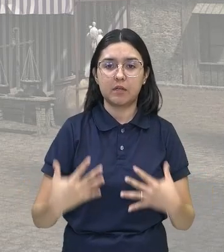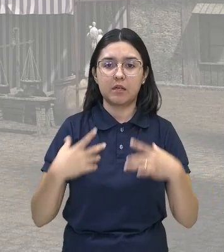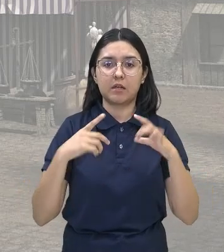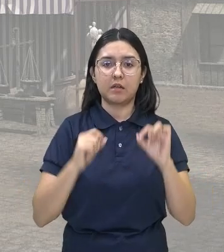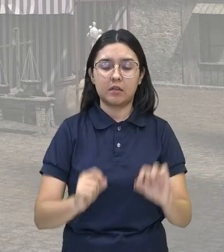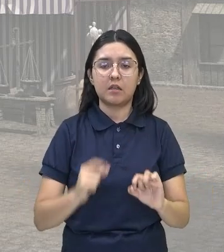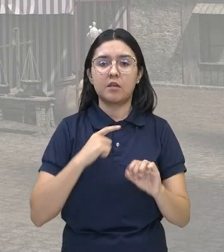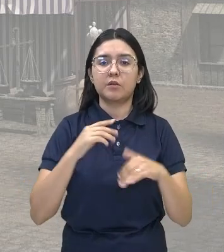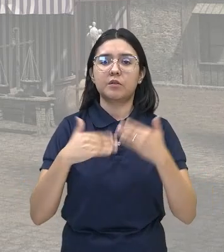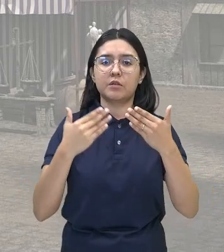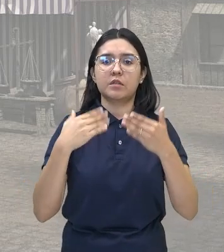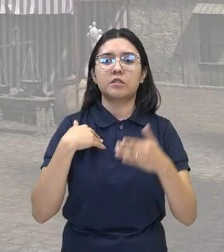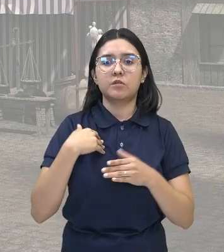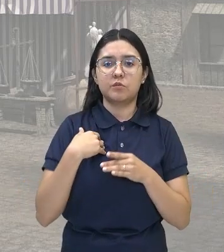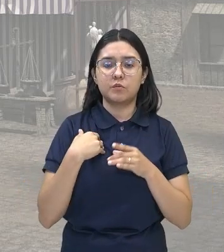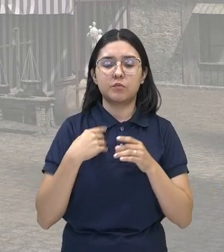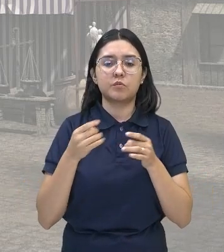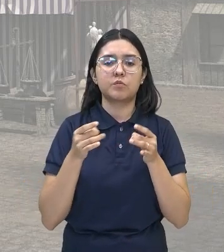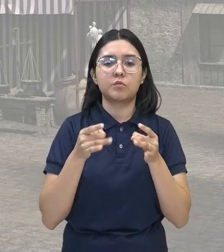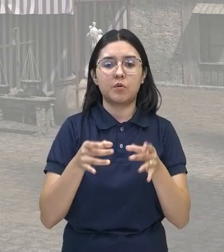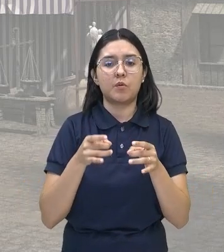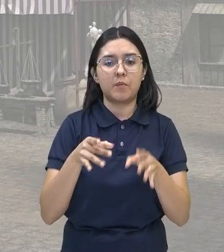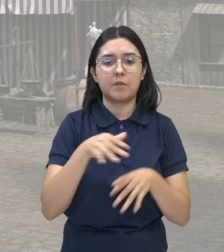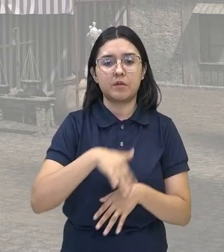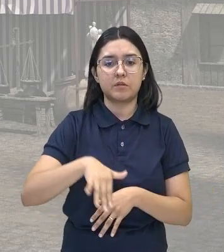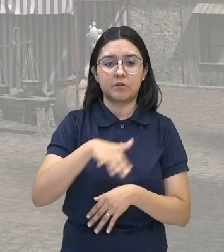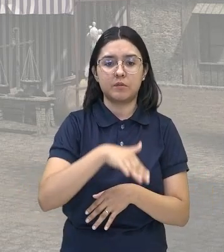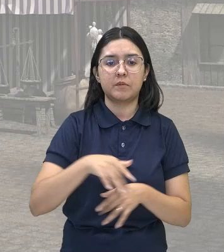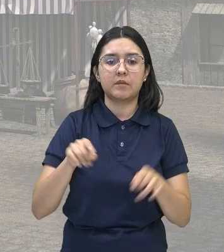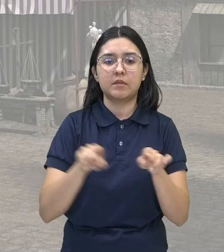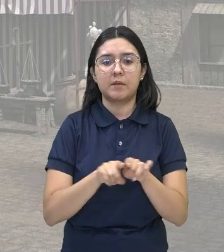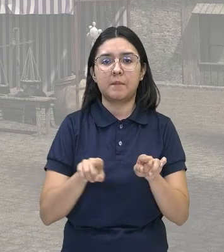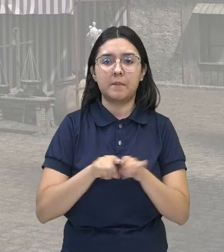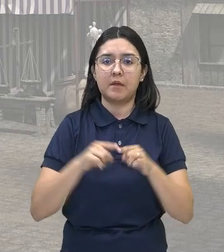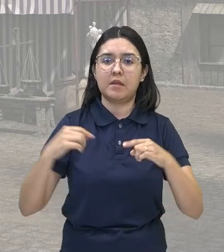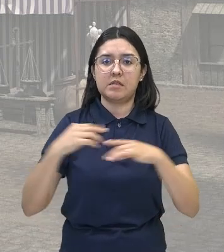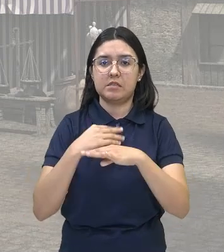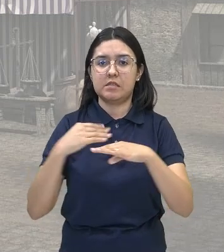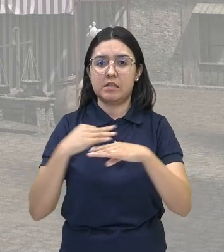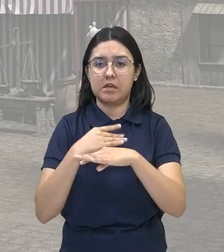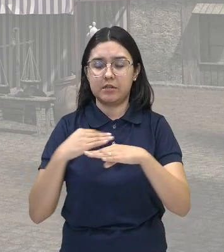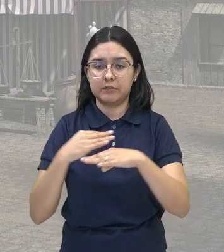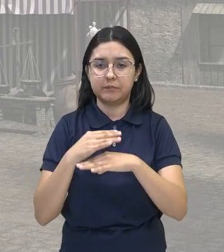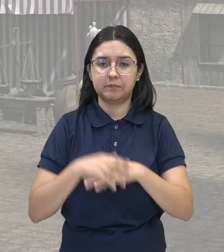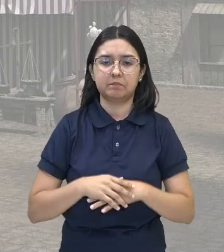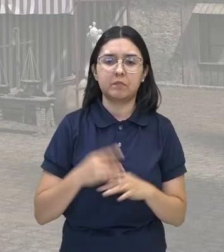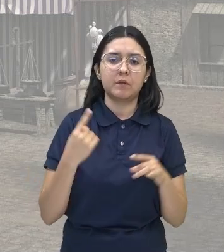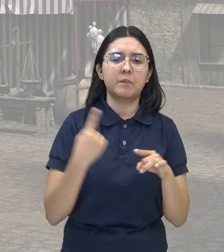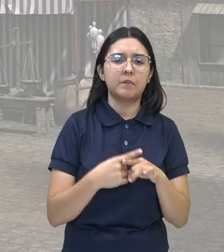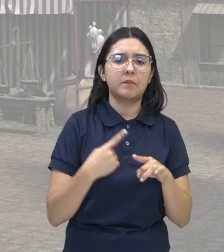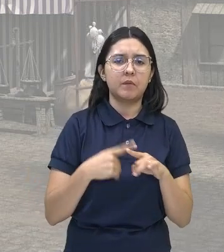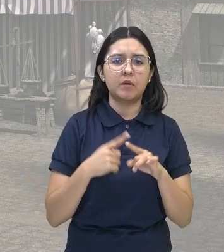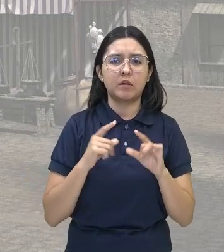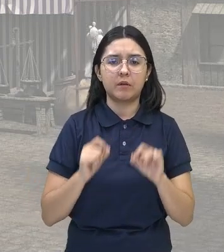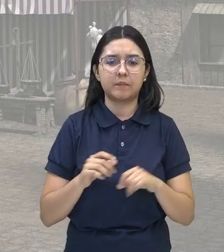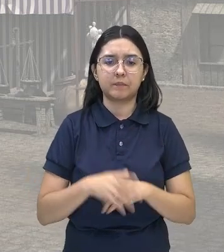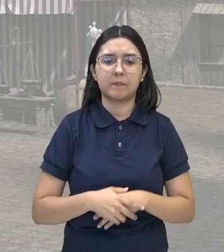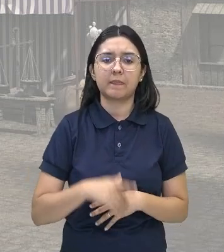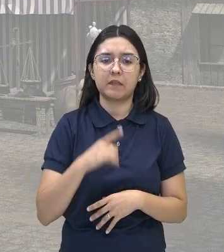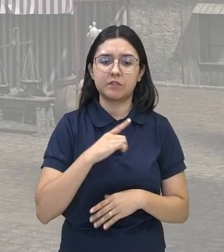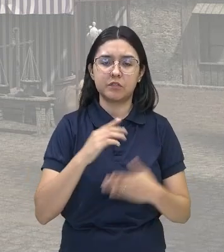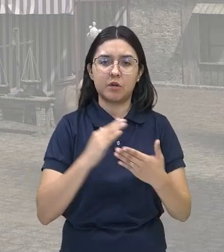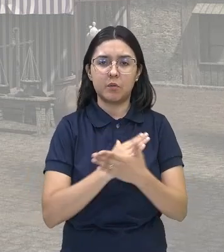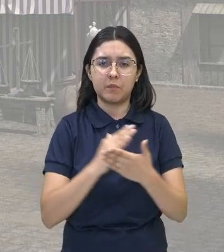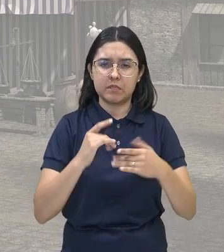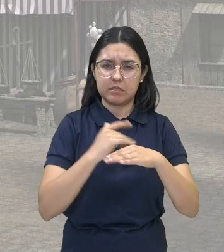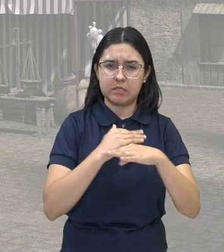renascimento comercial e também o renascimento urbano. Por que renascimento, professor? Existiam cidades na